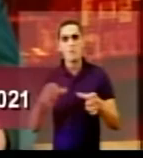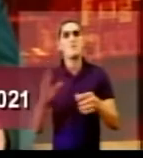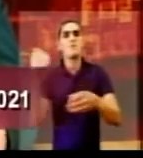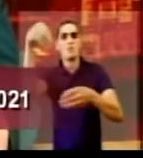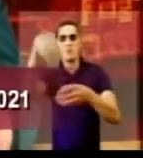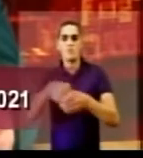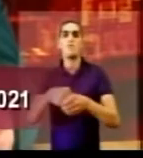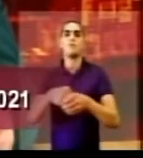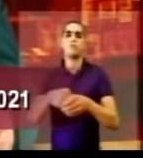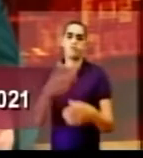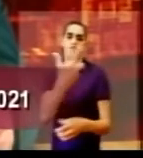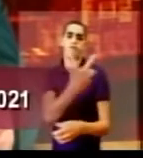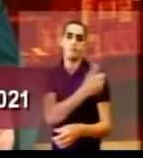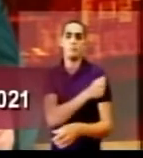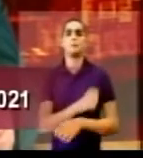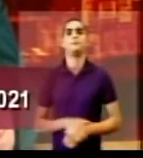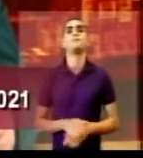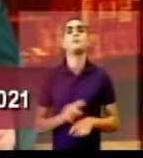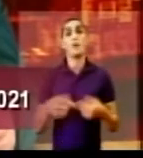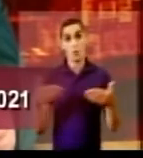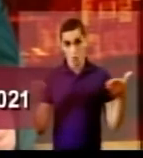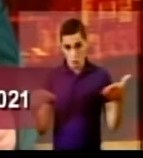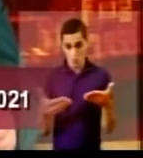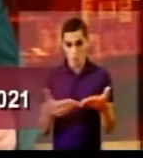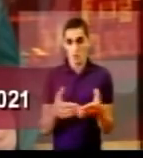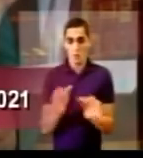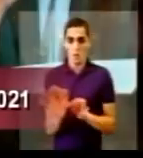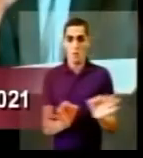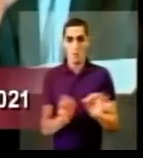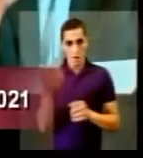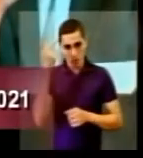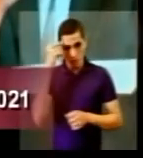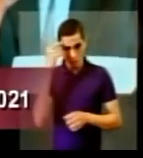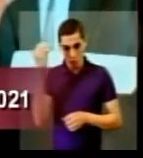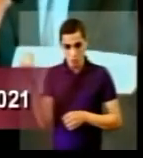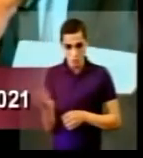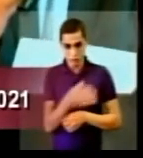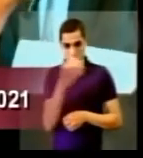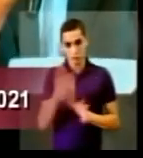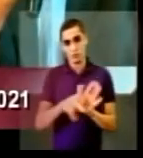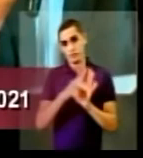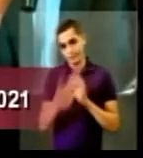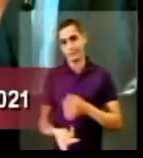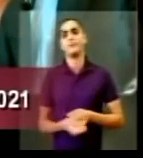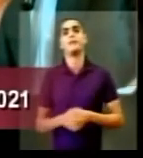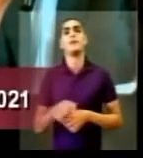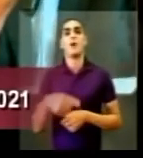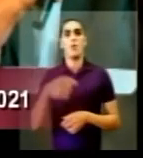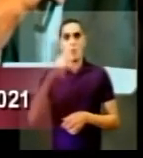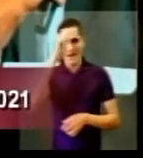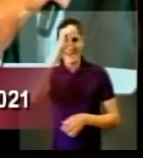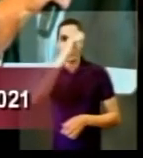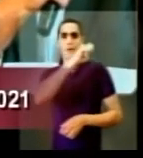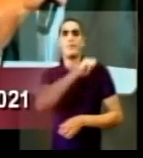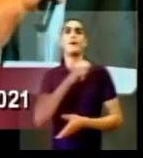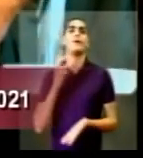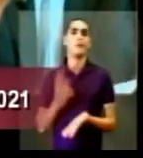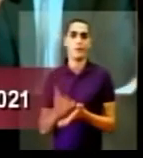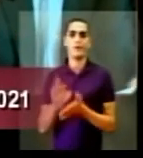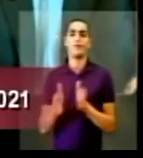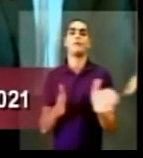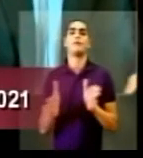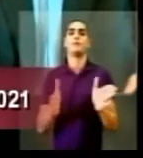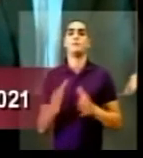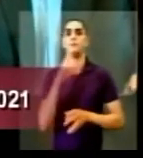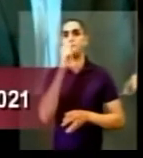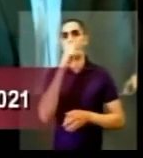Pessoal, hoje foi a atualização do Plano São Paulo, e São José do Rio Preto permaneceu na